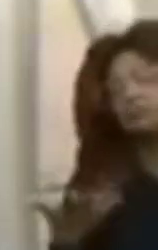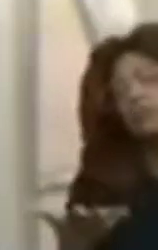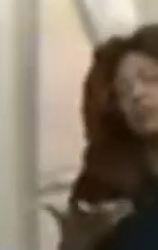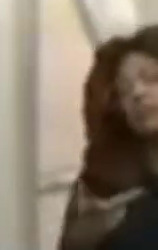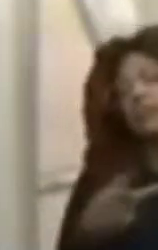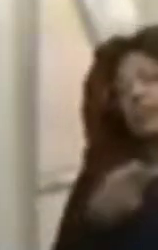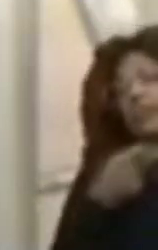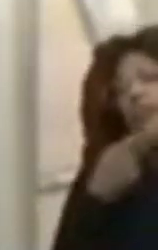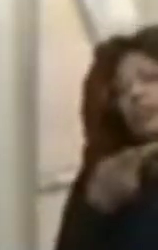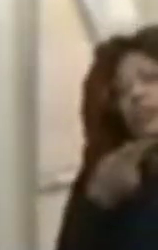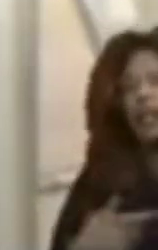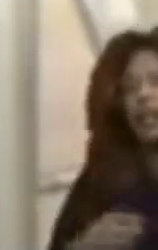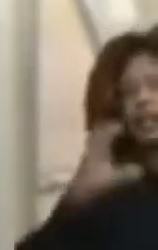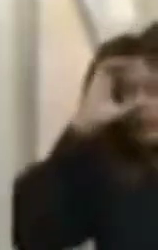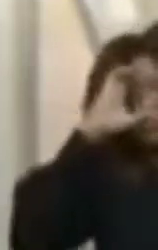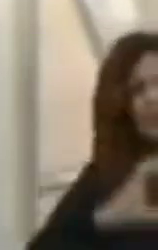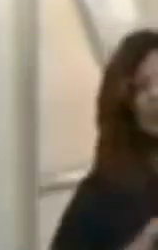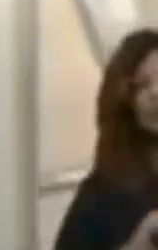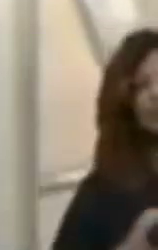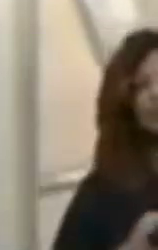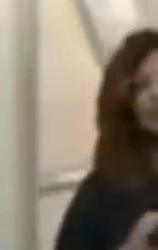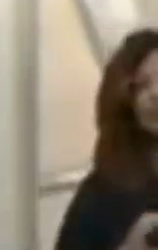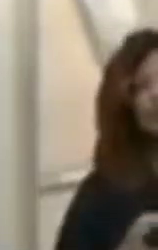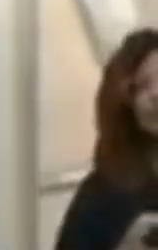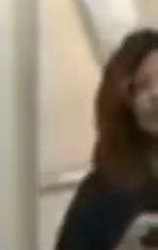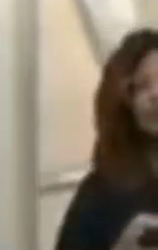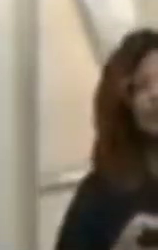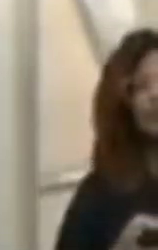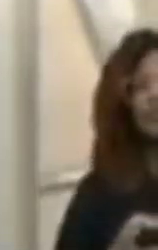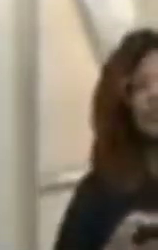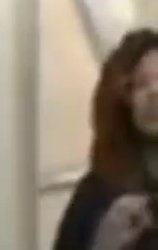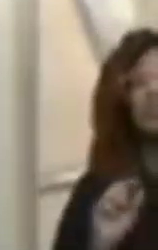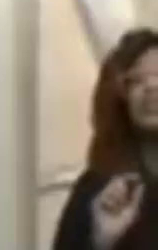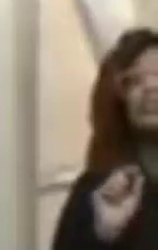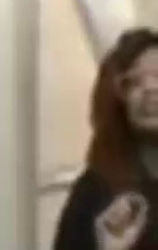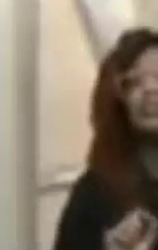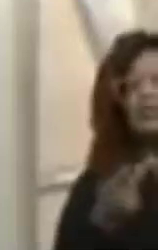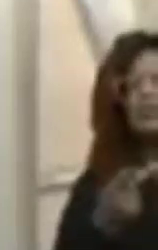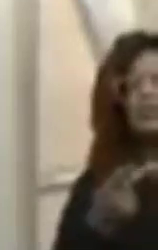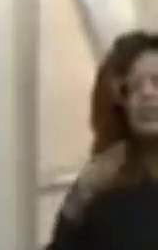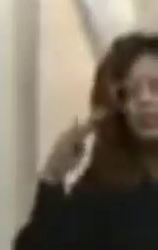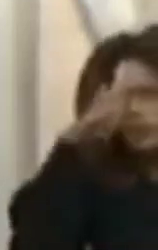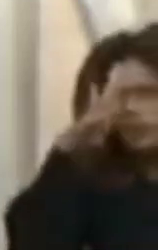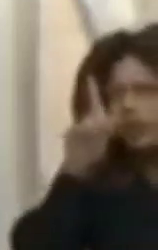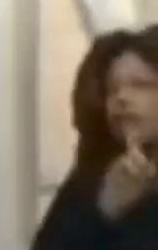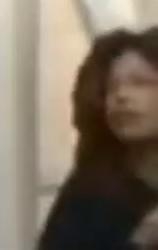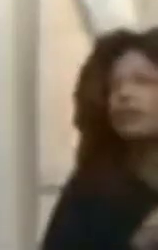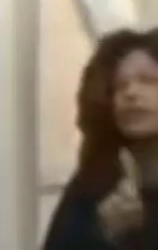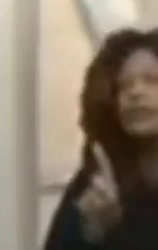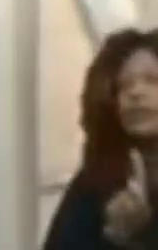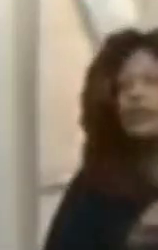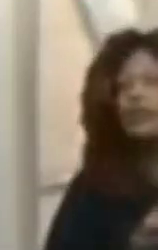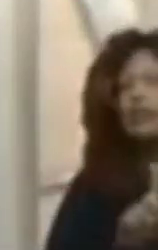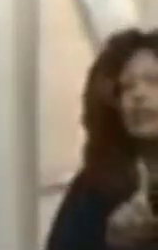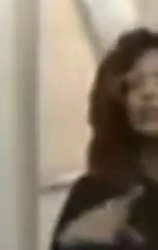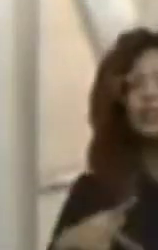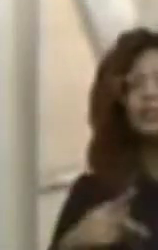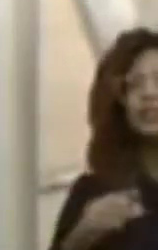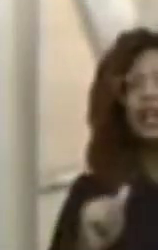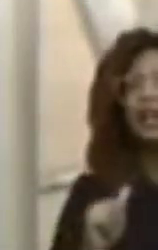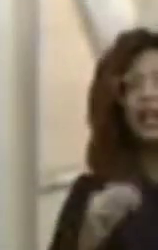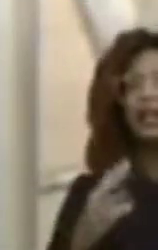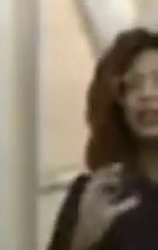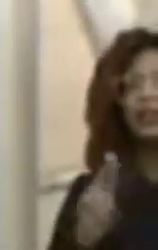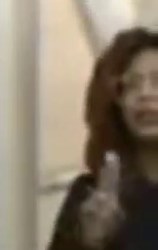vamos fazer uma guerra civil. Essa declaração foi do Bolsonaro ou de algum dos seus ministros? Não, foi do presidente da CUT.